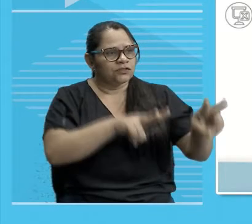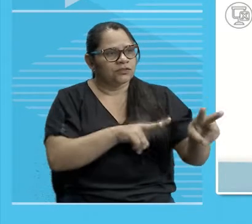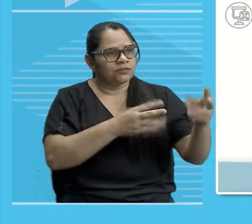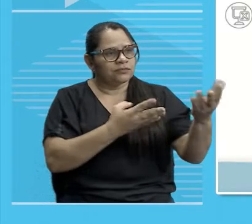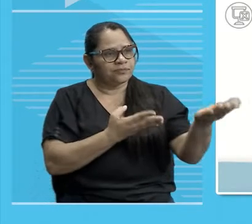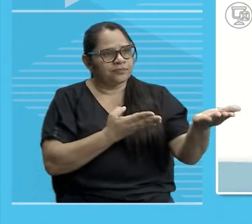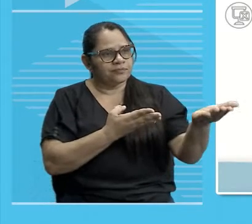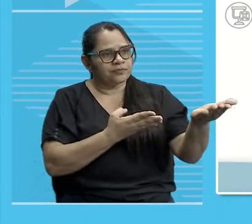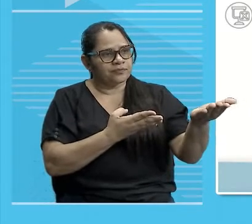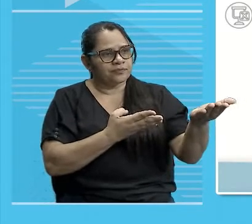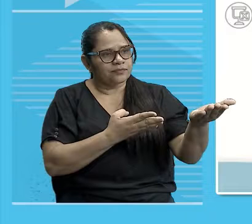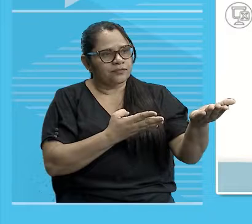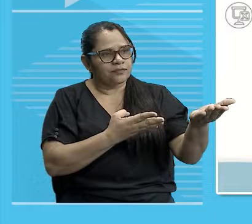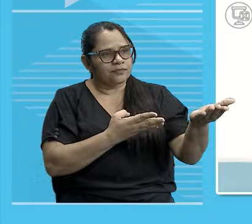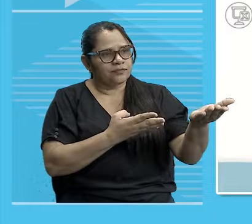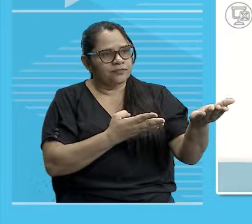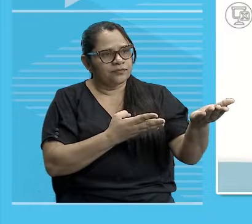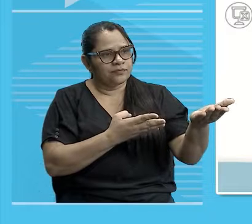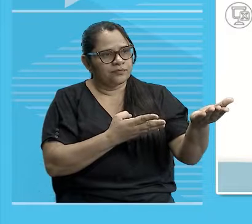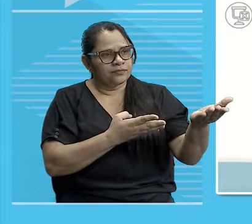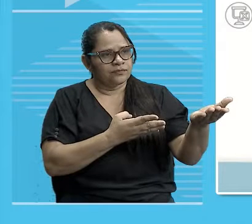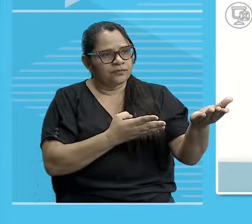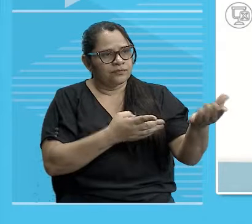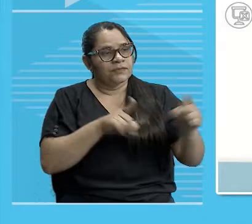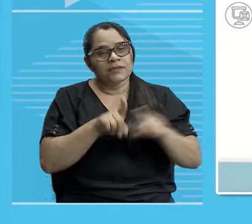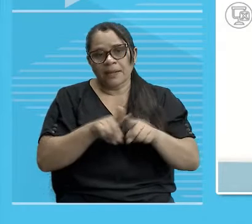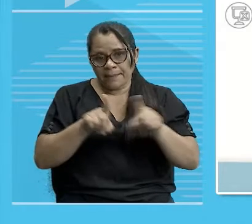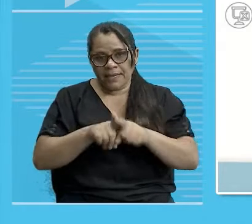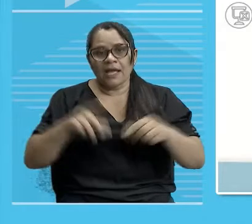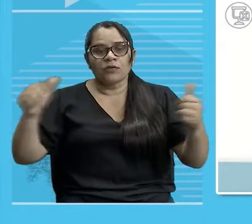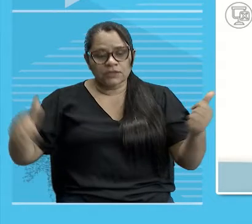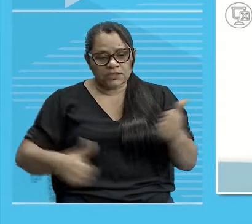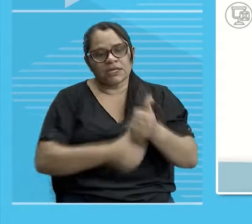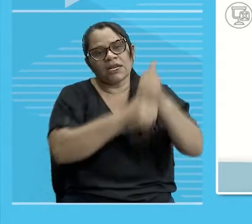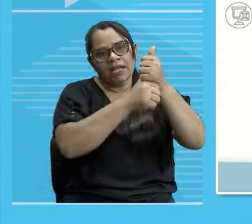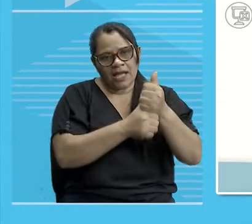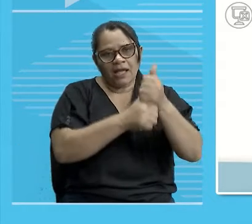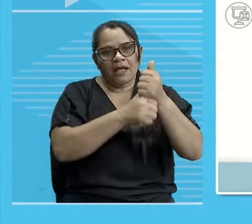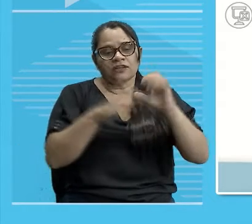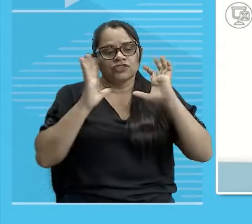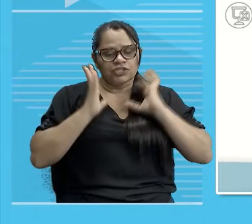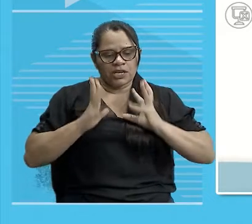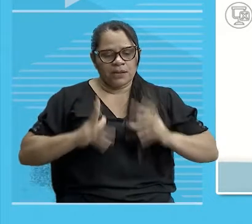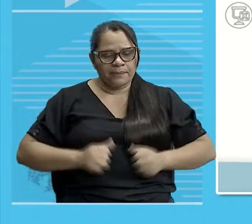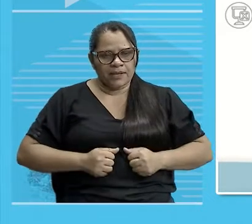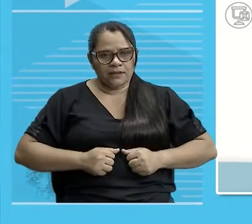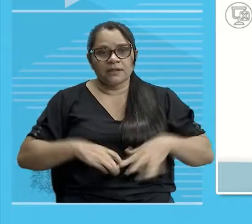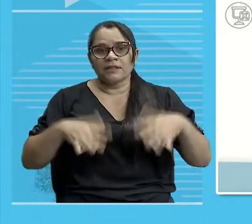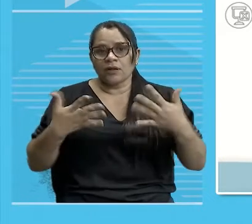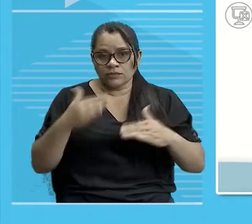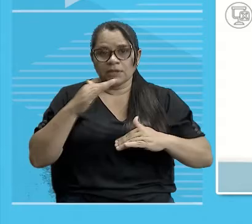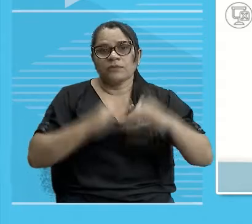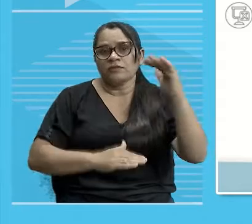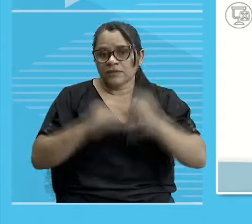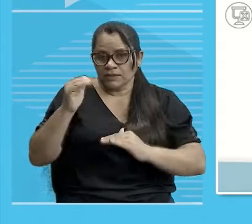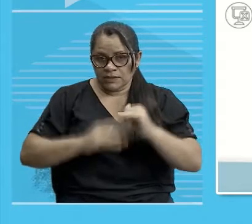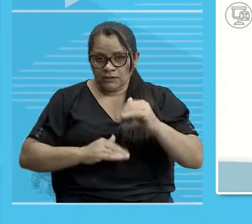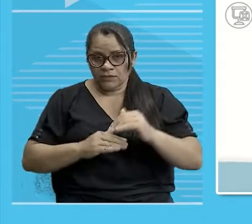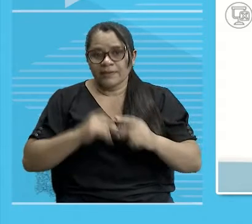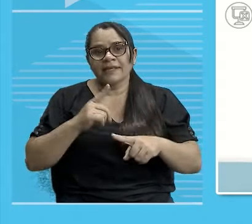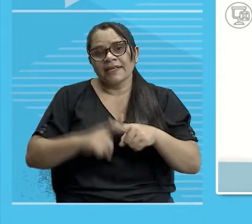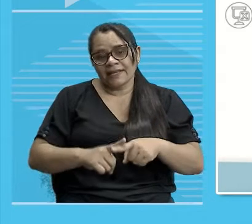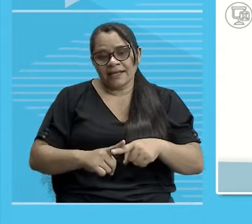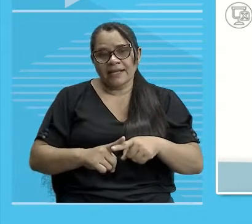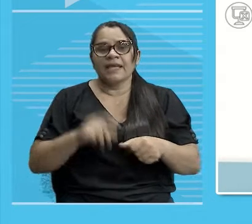certo aqui ó auxiliar de serviços gerais nós temos profissões que ainda existem hoje